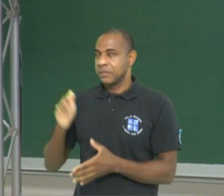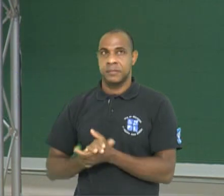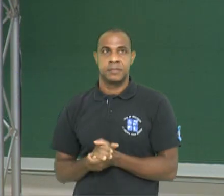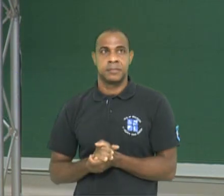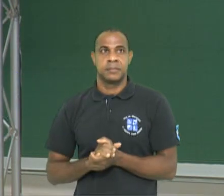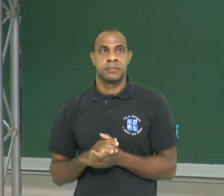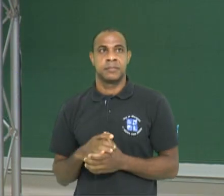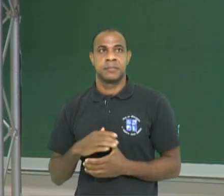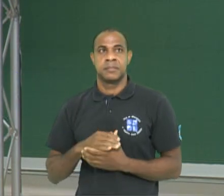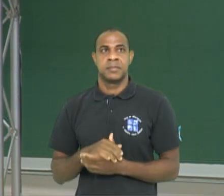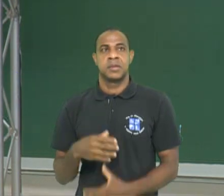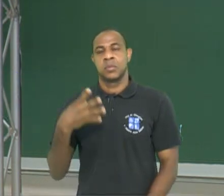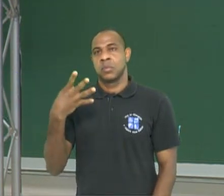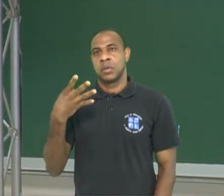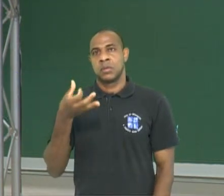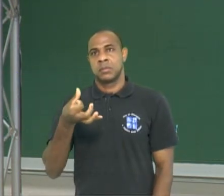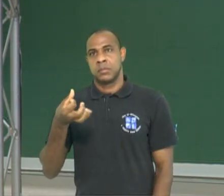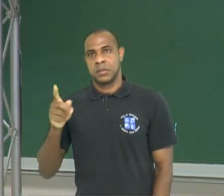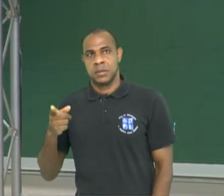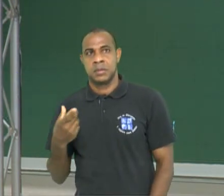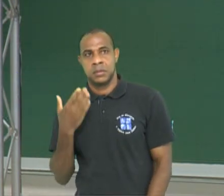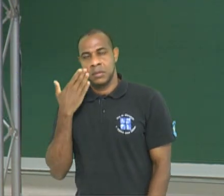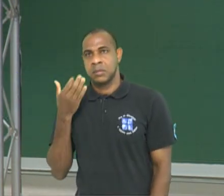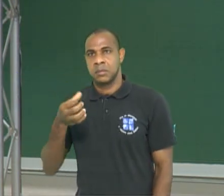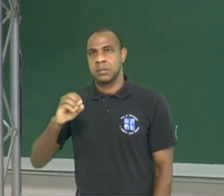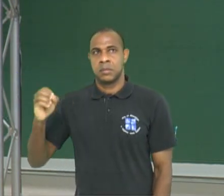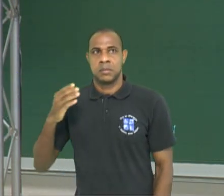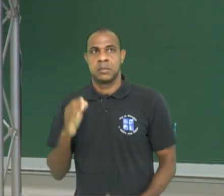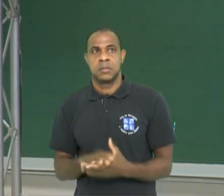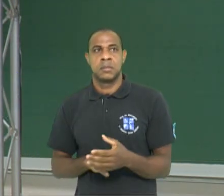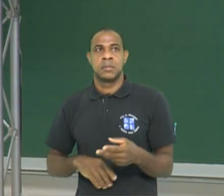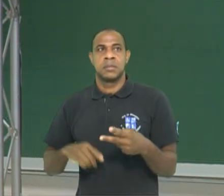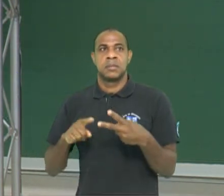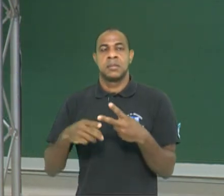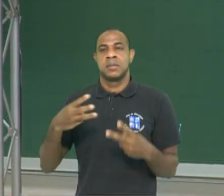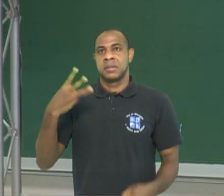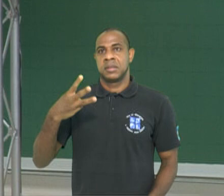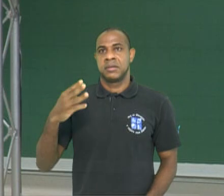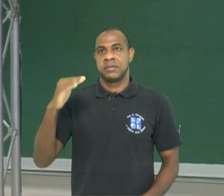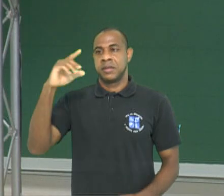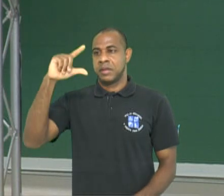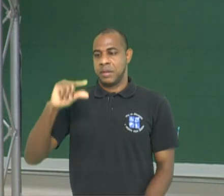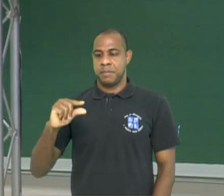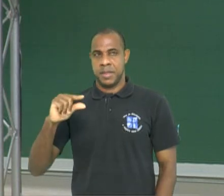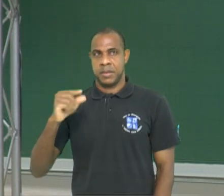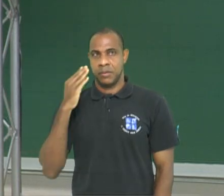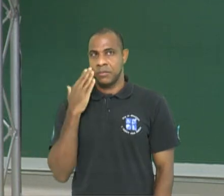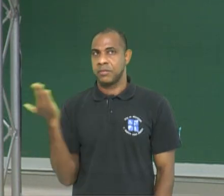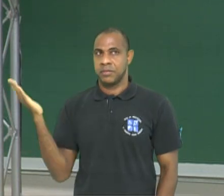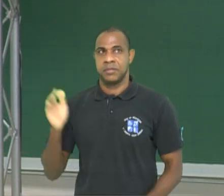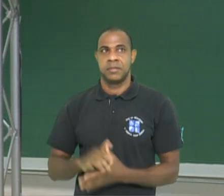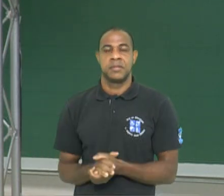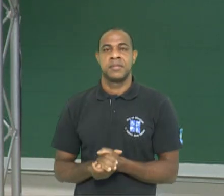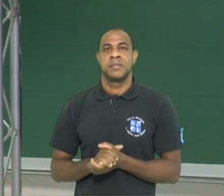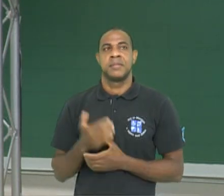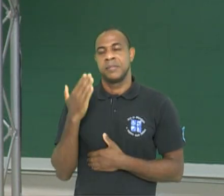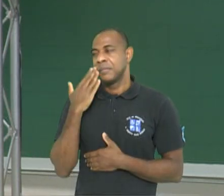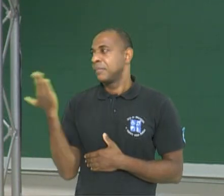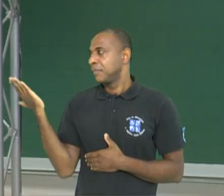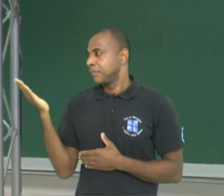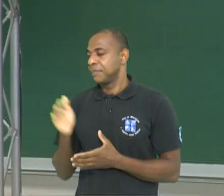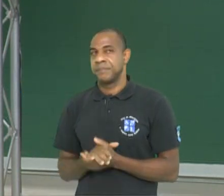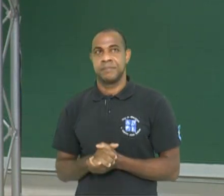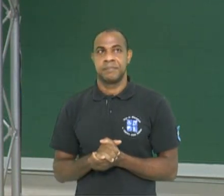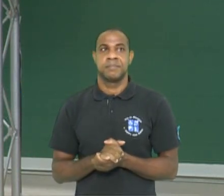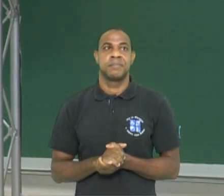de 4.600.000 a 6.200. O paciente 3 tem abaixo disso, então ele tem um quadro ali que a gente pode considerar como